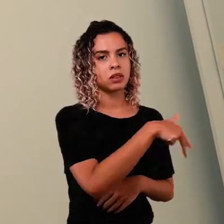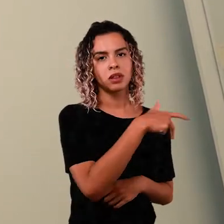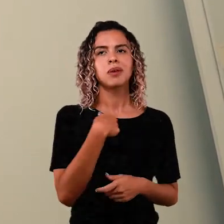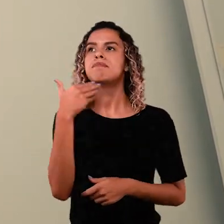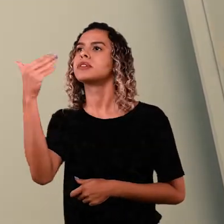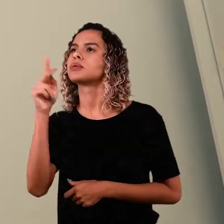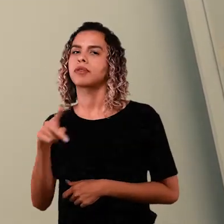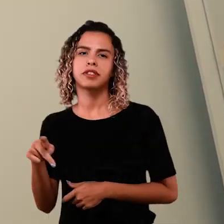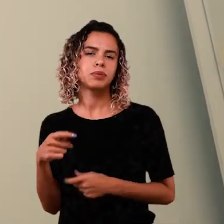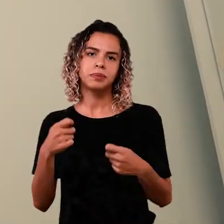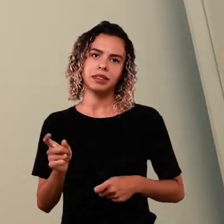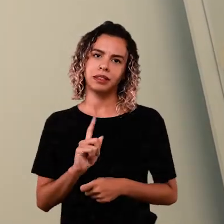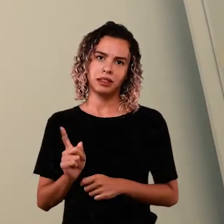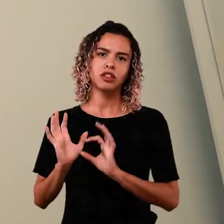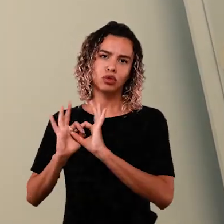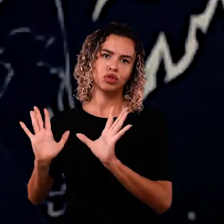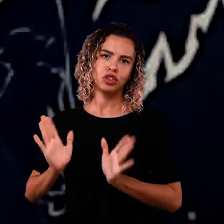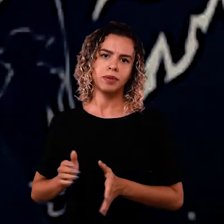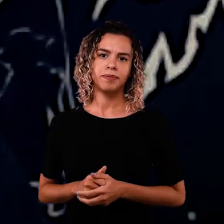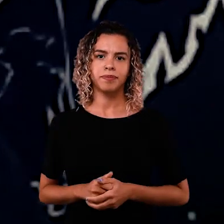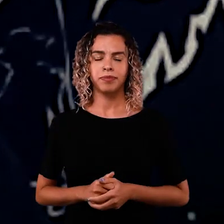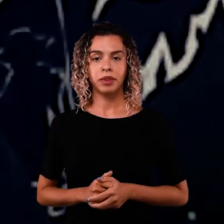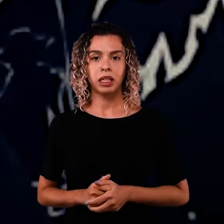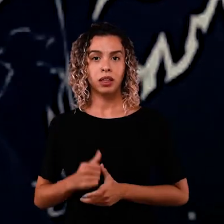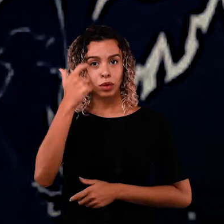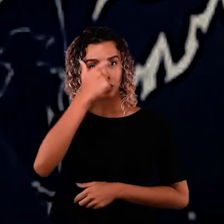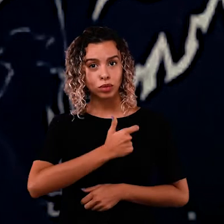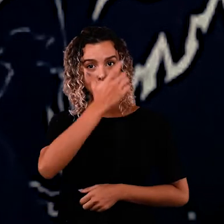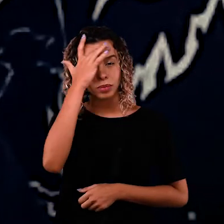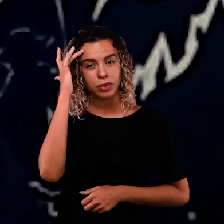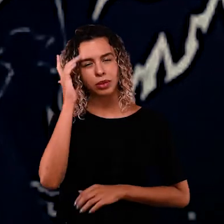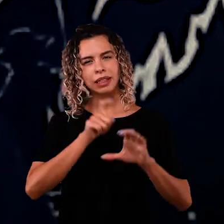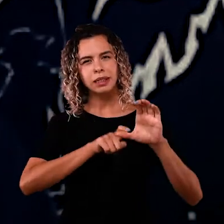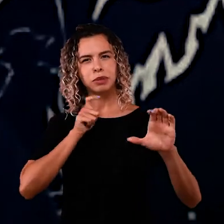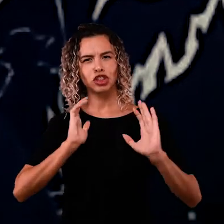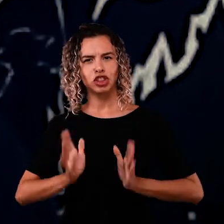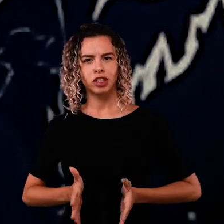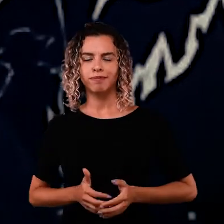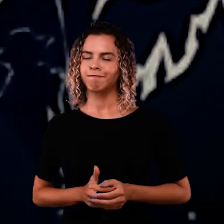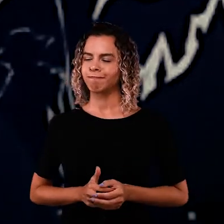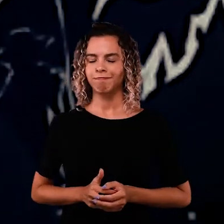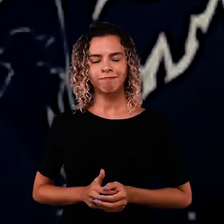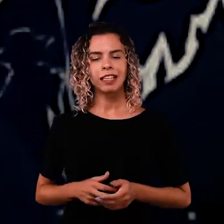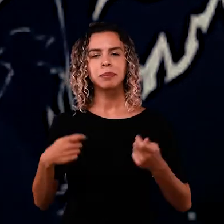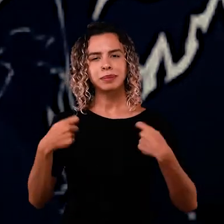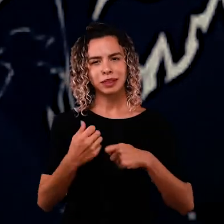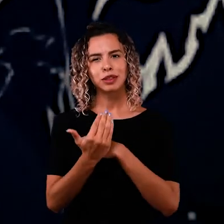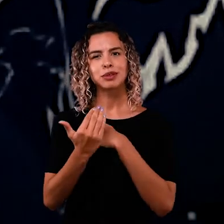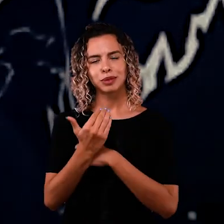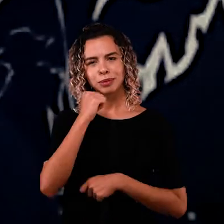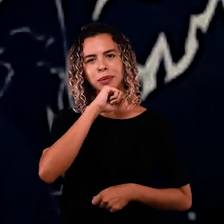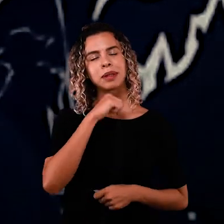sem precisar pedir autorização pro professor. Lucas. Eu não me considero nem perto de ser uma pessoa independente, assim. Então eu